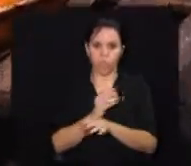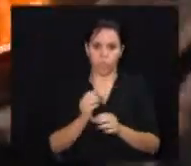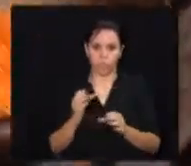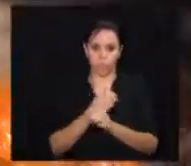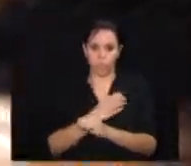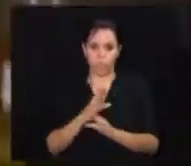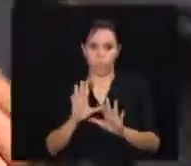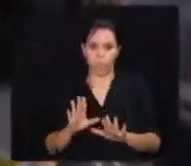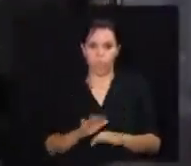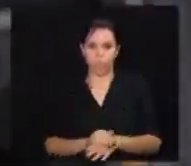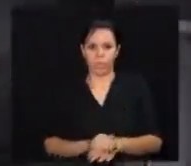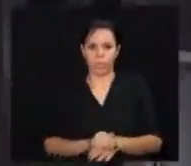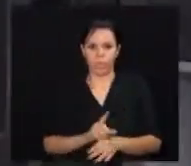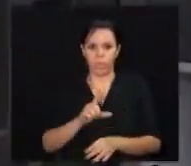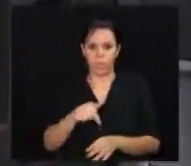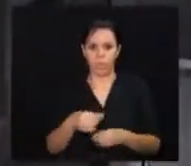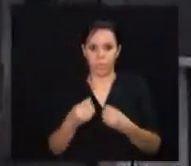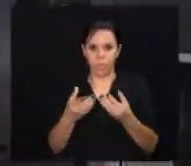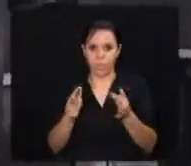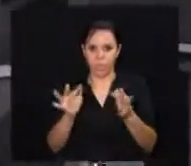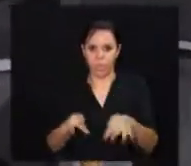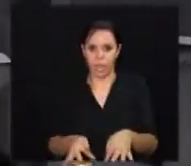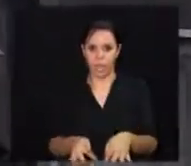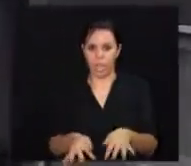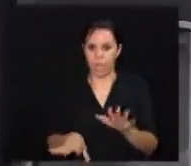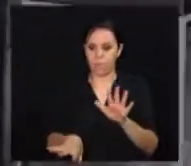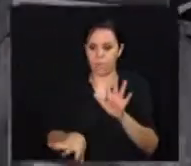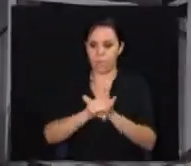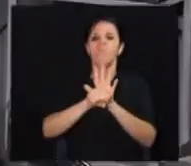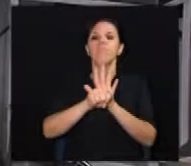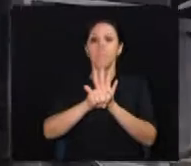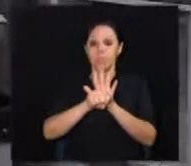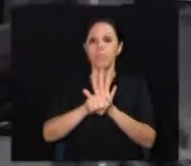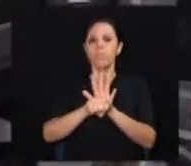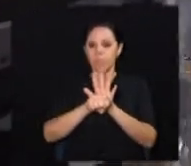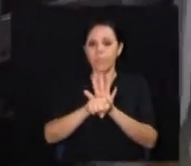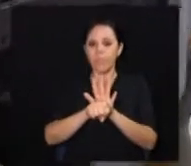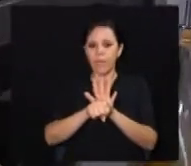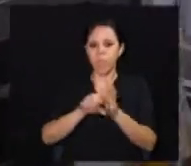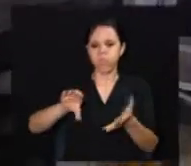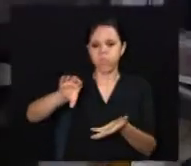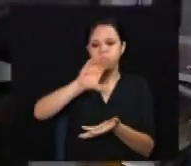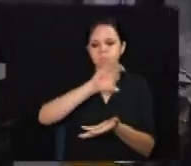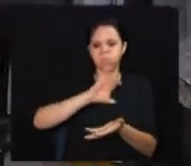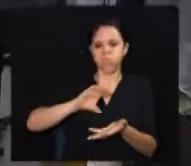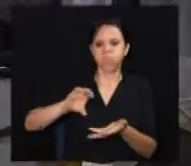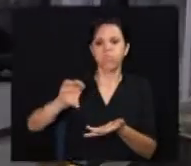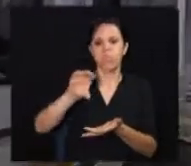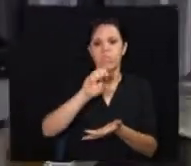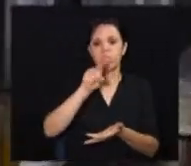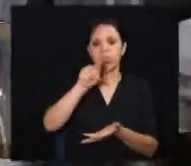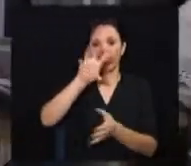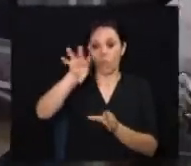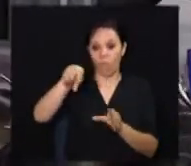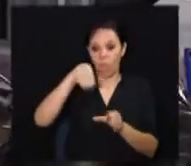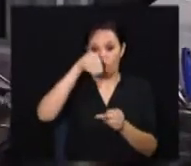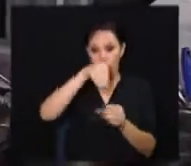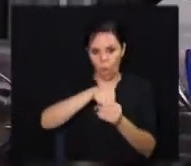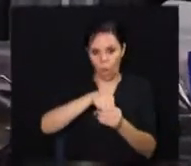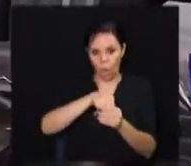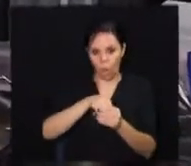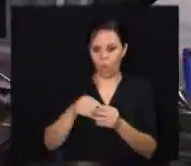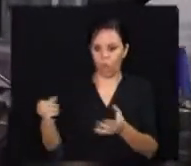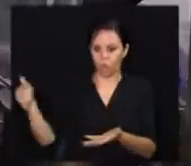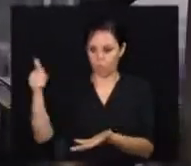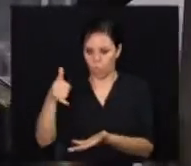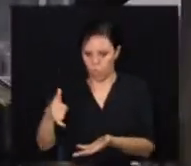da massa. Aí sim ela vai incorporar e grudar na massa o molho. Se você coloca uma massa que foi passada no